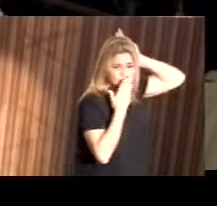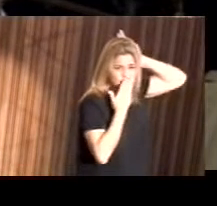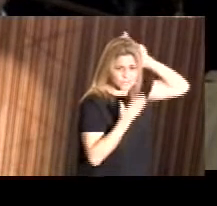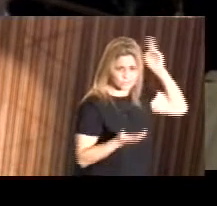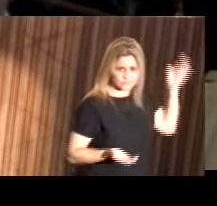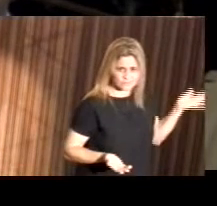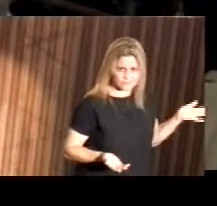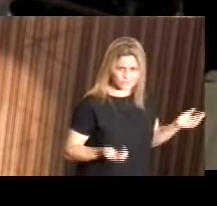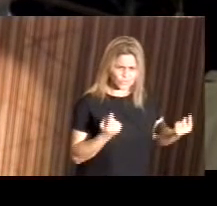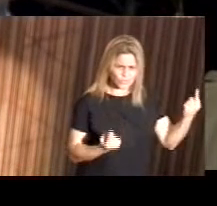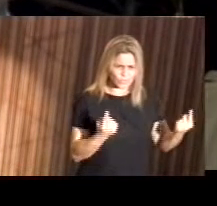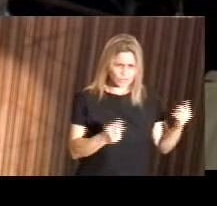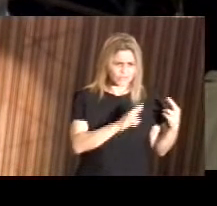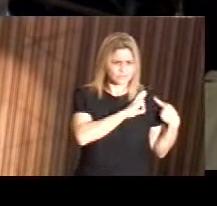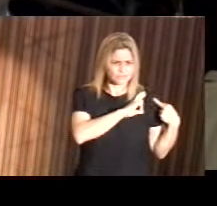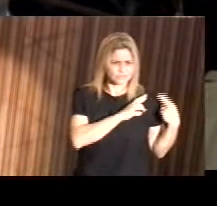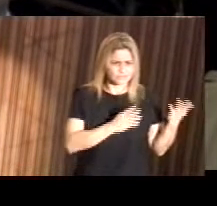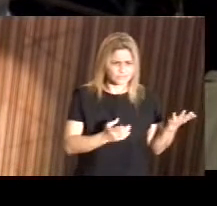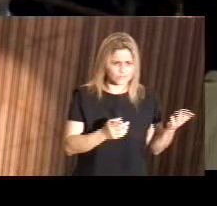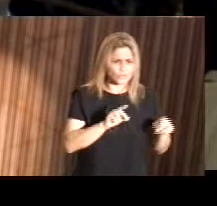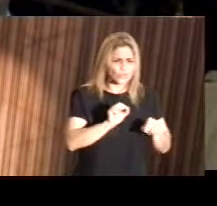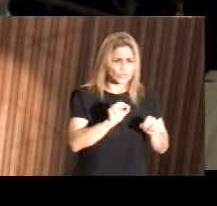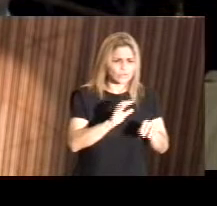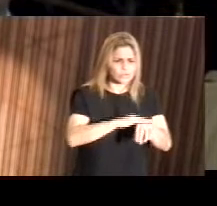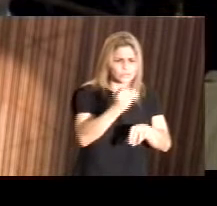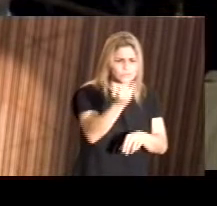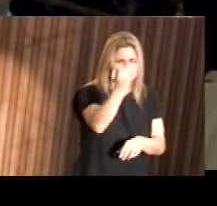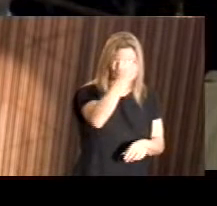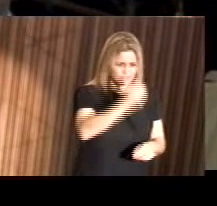Então, quem tem responsabilidade?